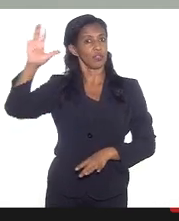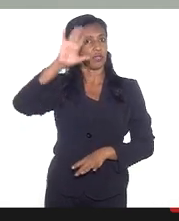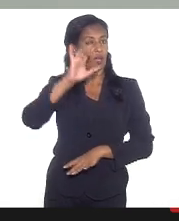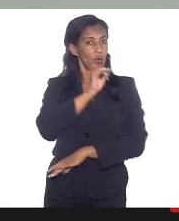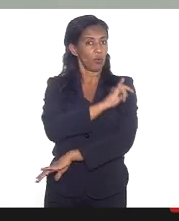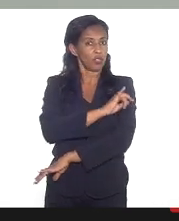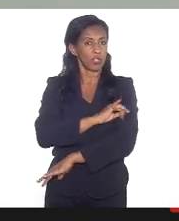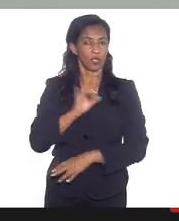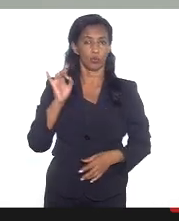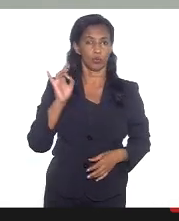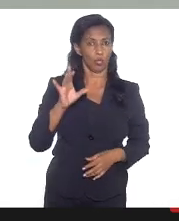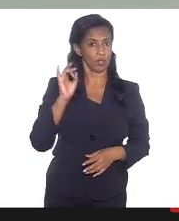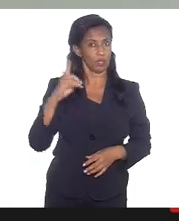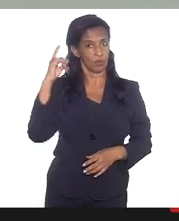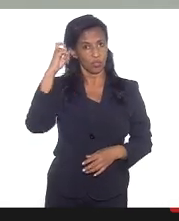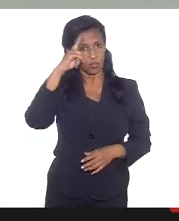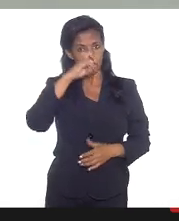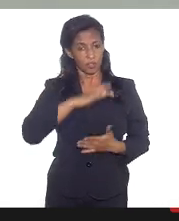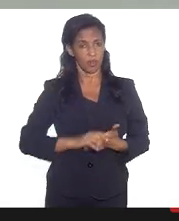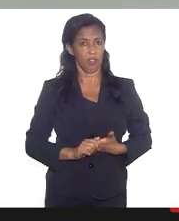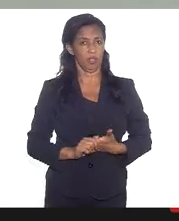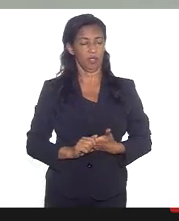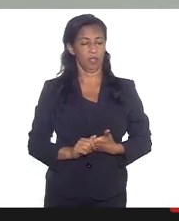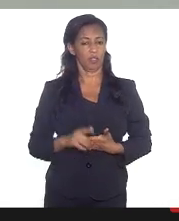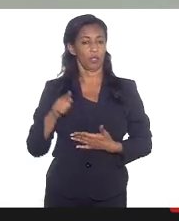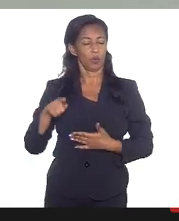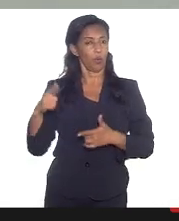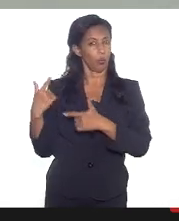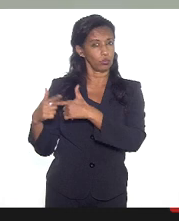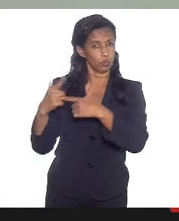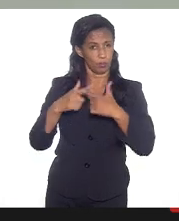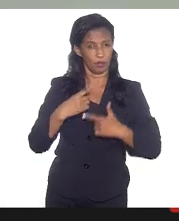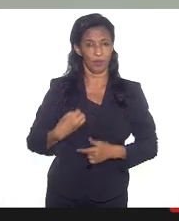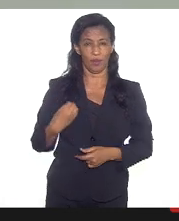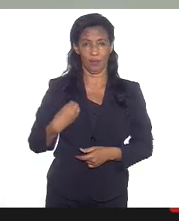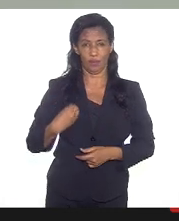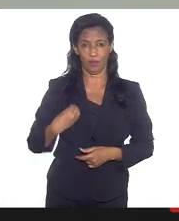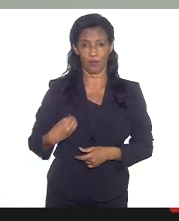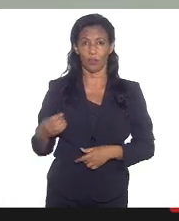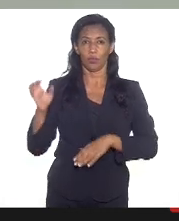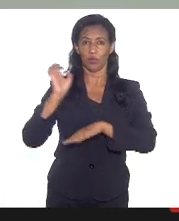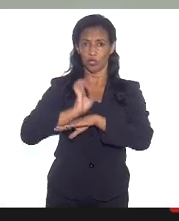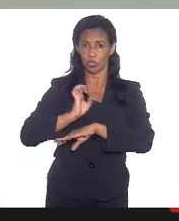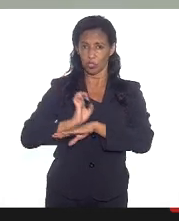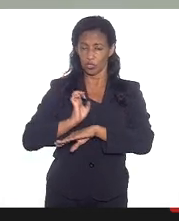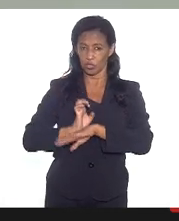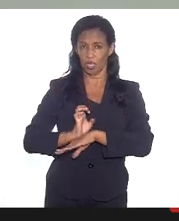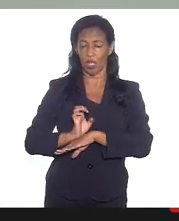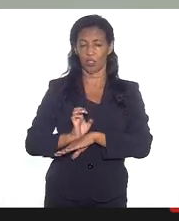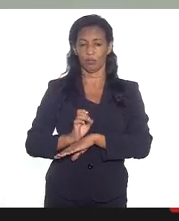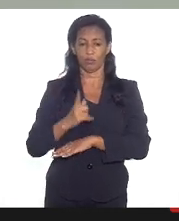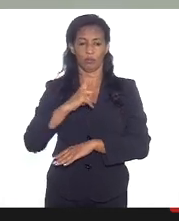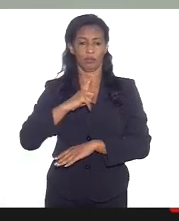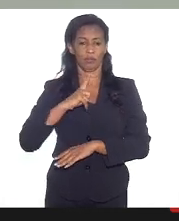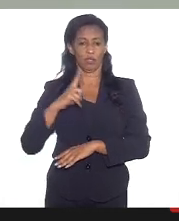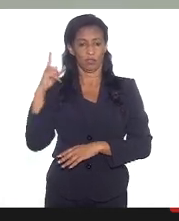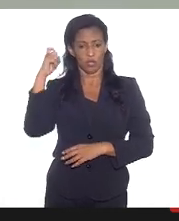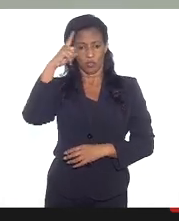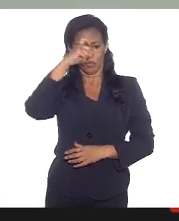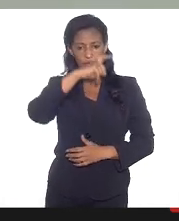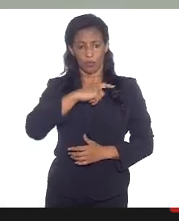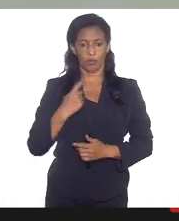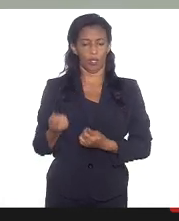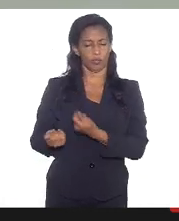sozinho vai ser muito difícil, no estado de recuperação fiscal que está, no estado que está a sua insolvência, né, a sua